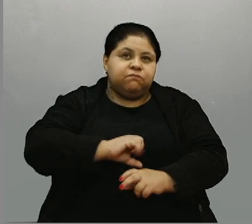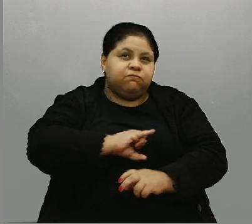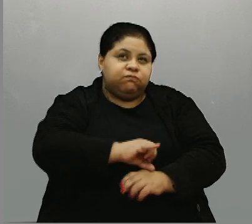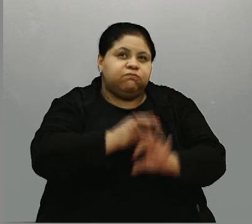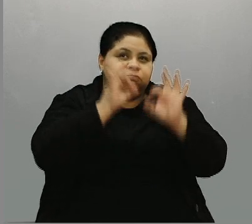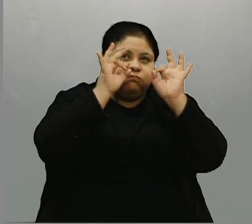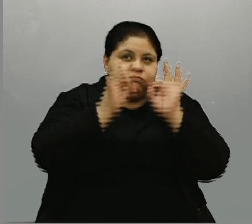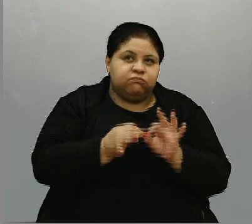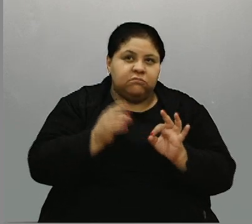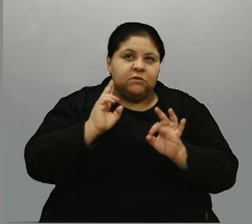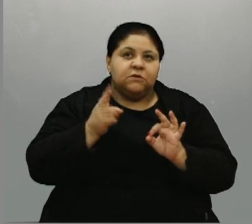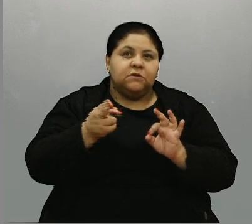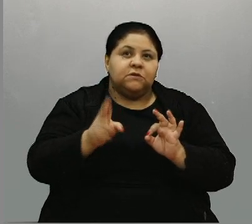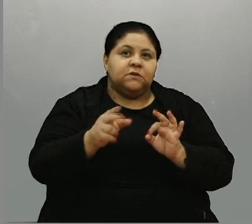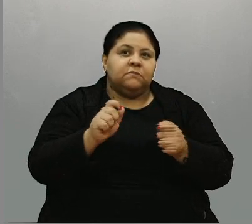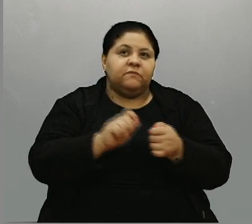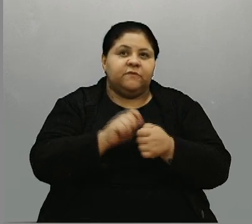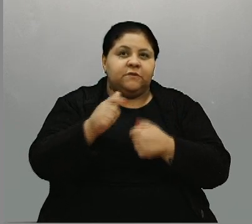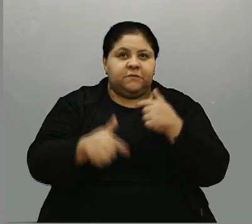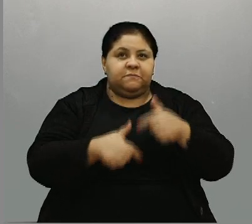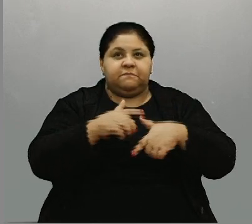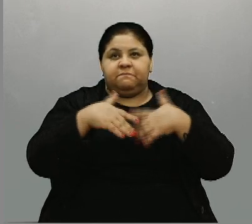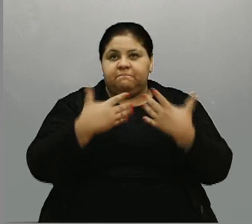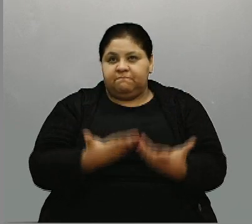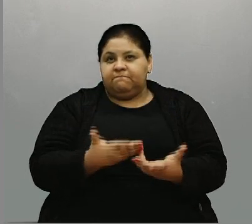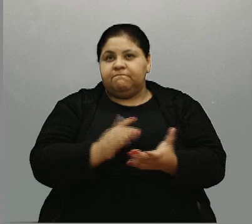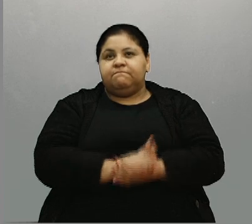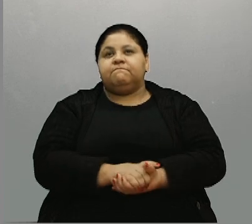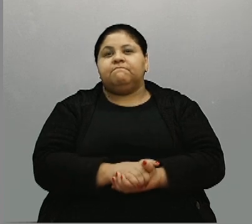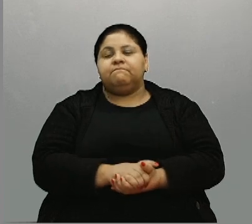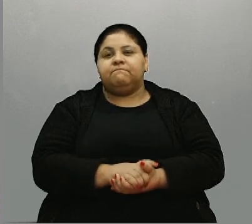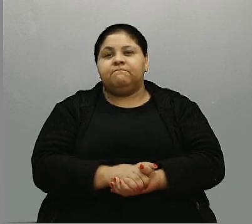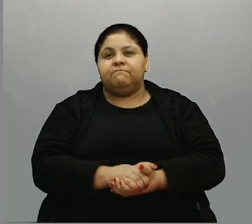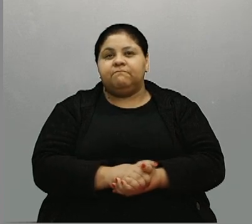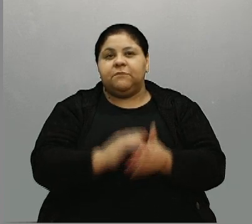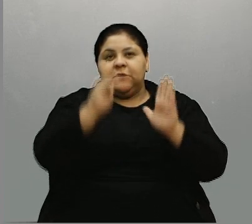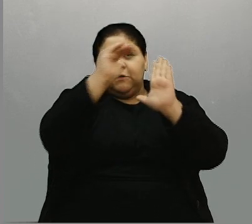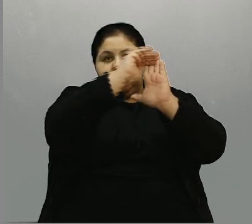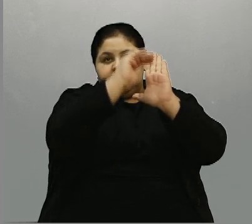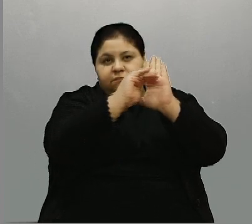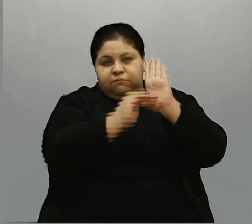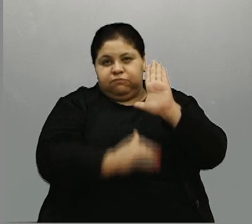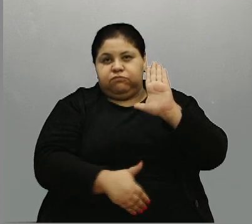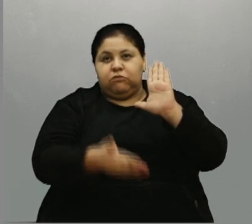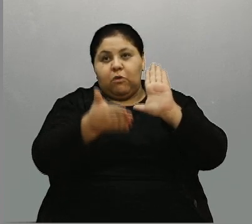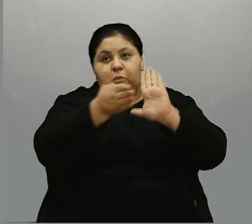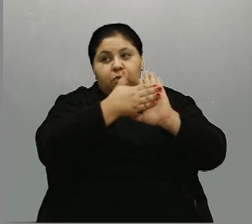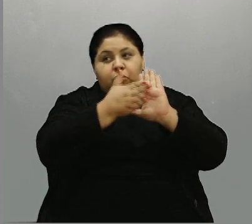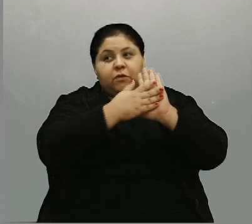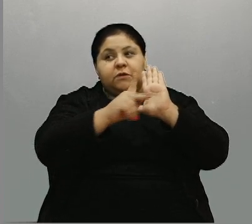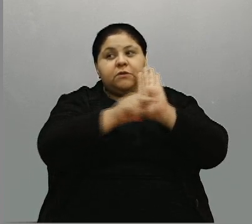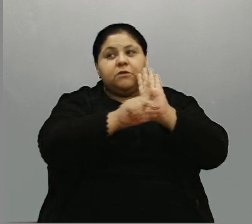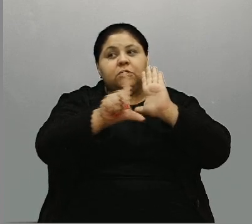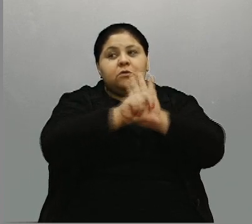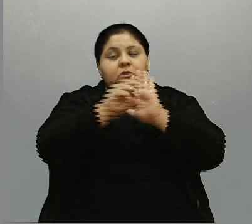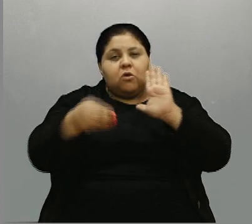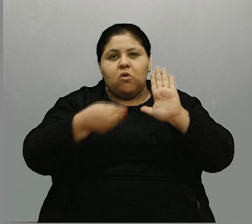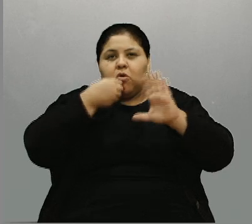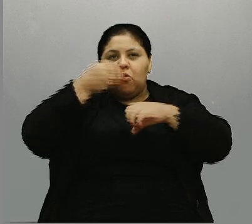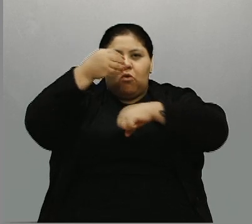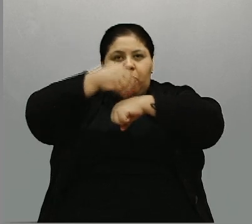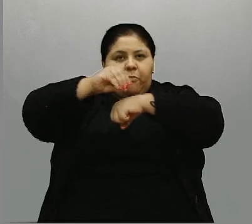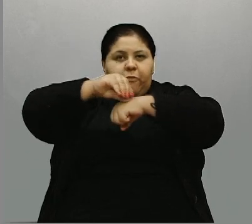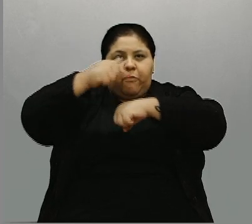com que sempre realizou o seu trabalho. Então são essas as razões aqui a qual eu protocolei esse projeto de lei, claro, indicado pela minha